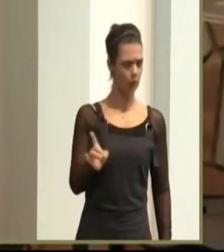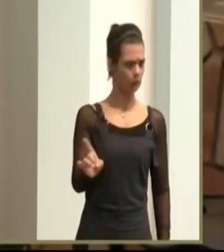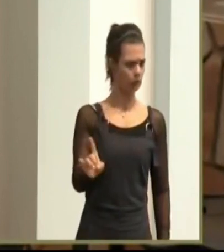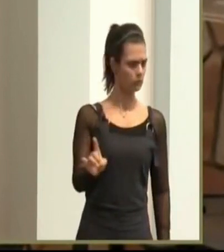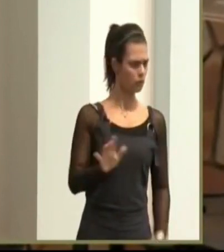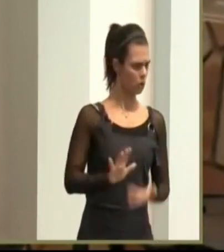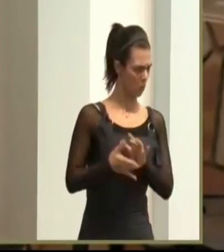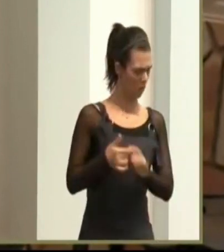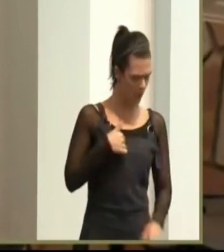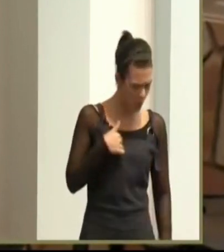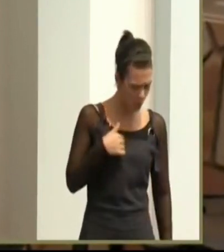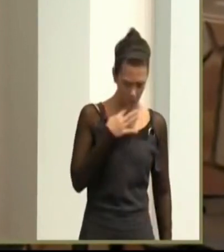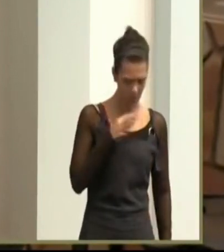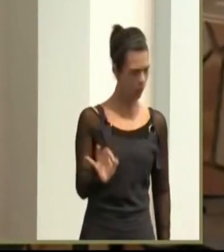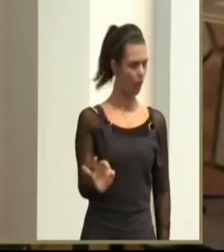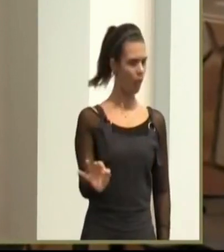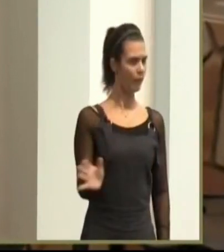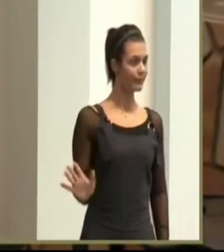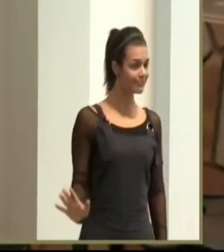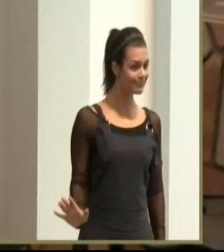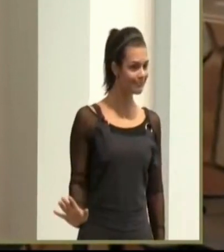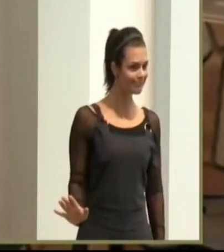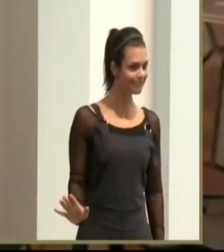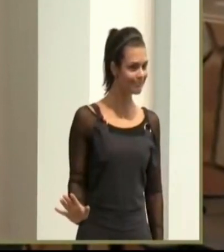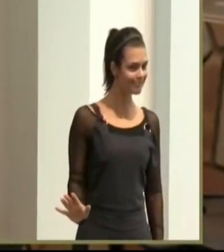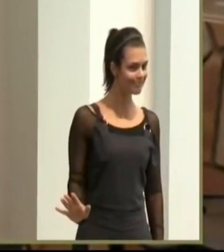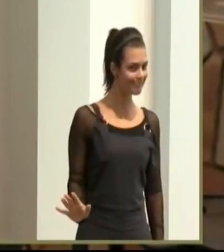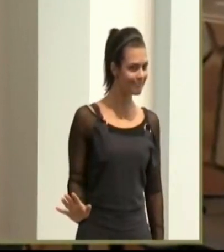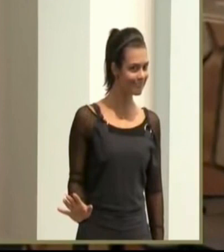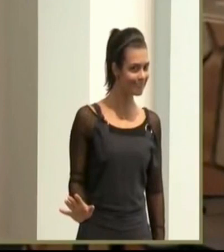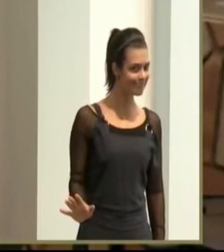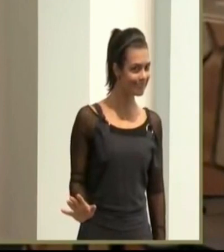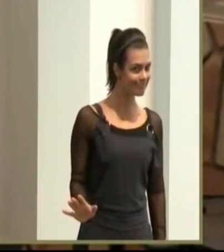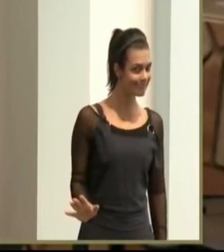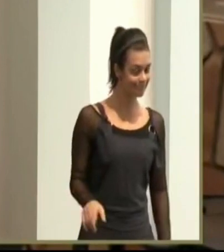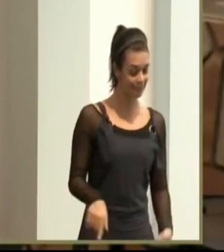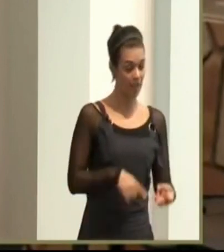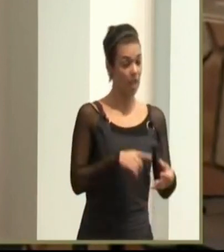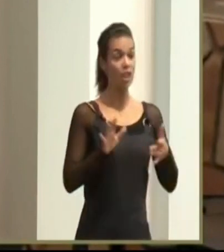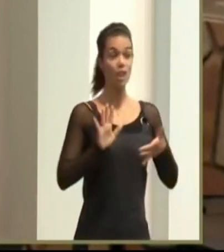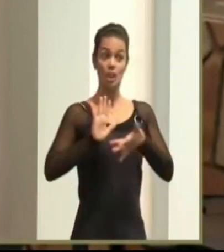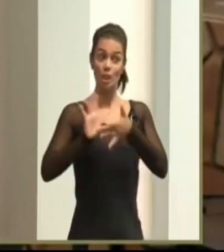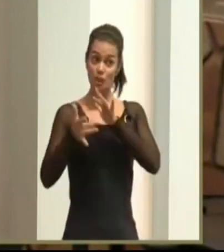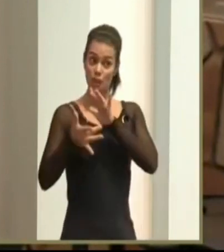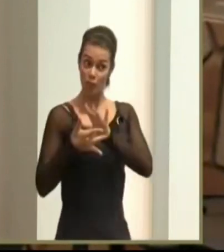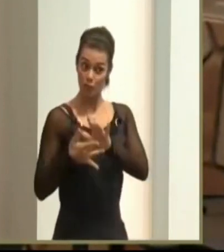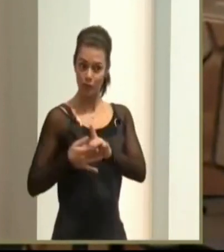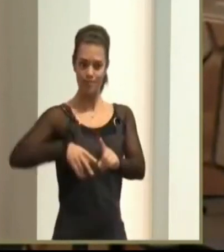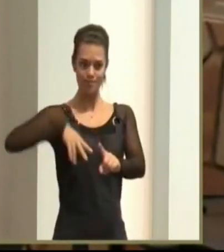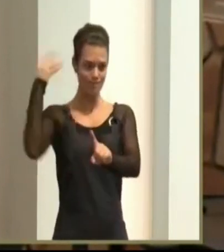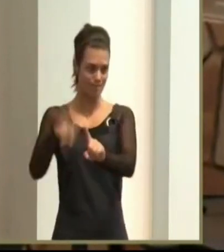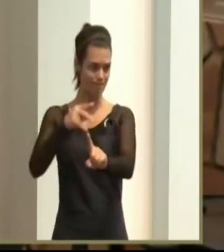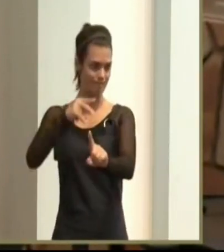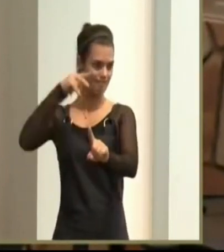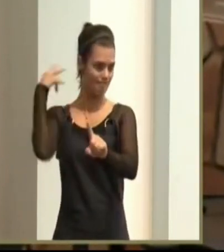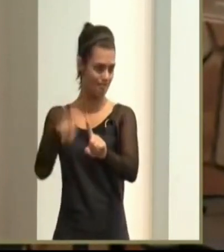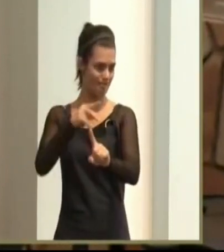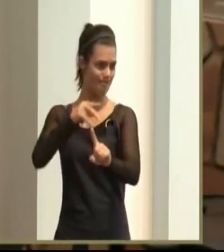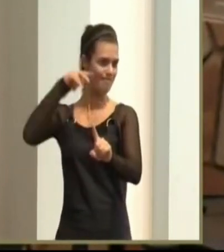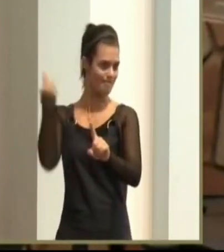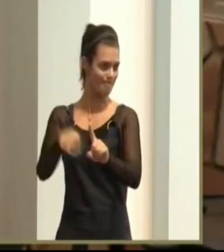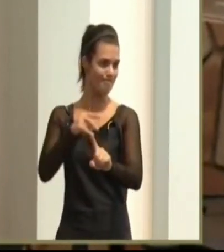desprezo, escarnecendo dele, 23, verso 11. Pilatos ainda tenta soltá-lo, mas ele atende à